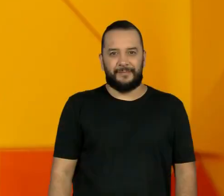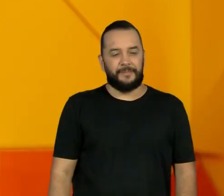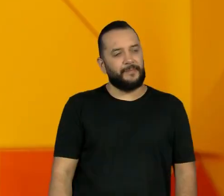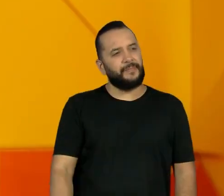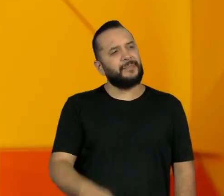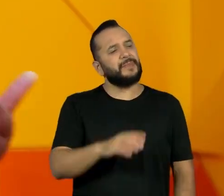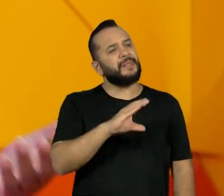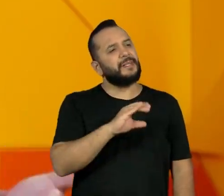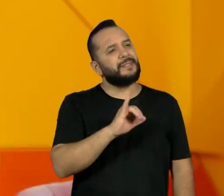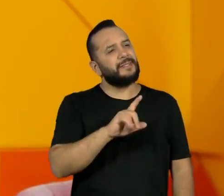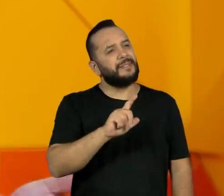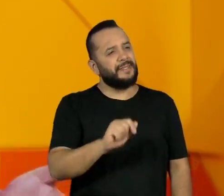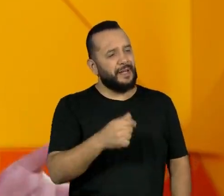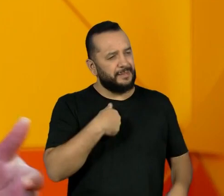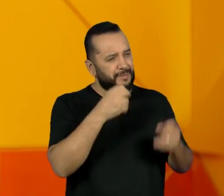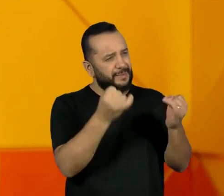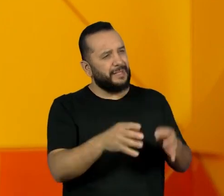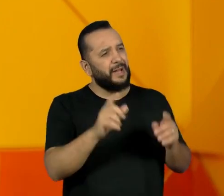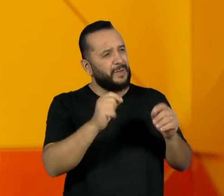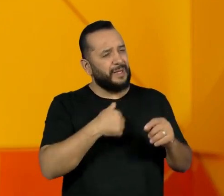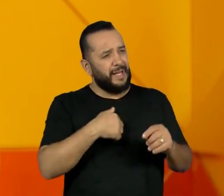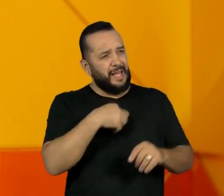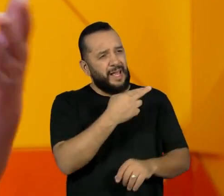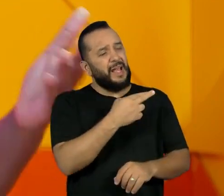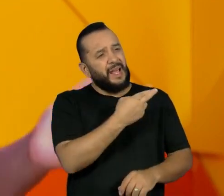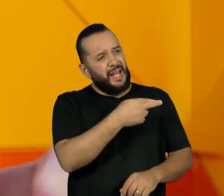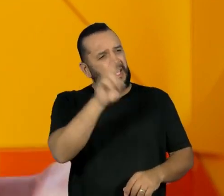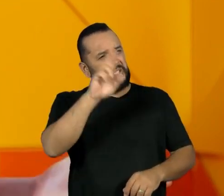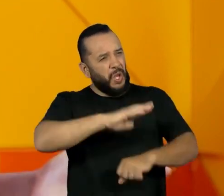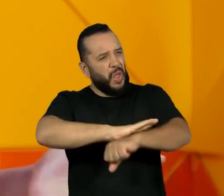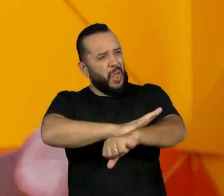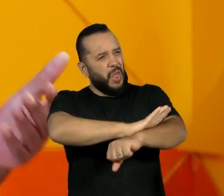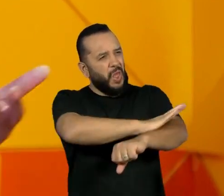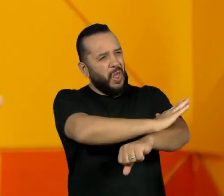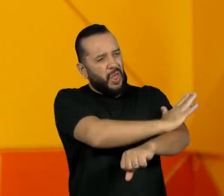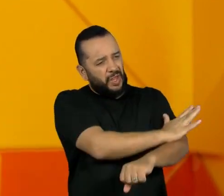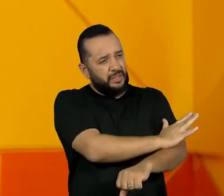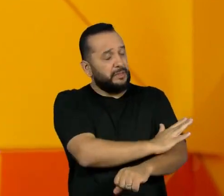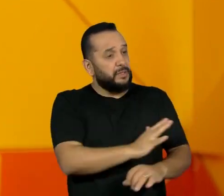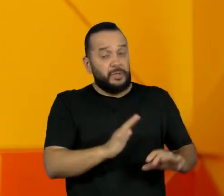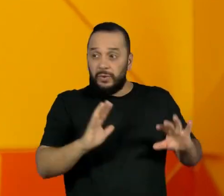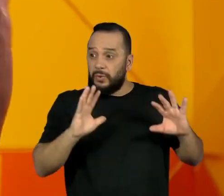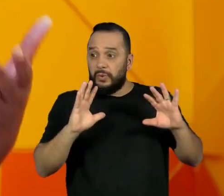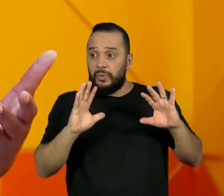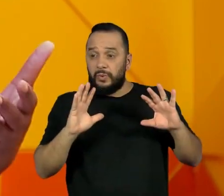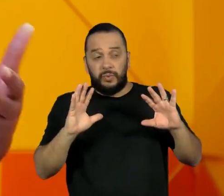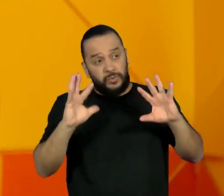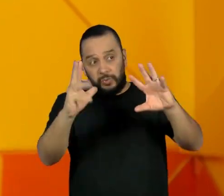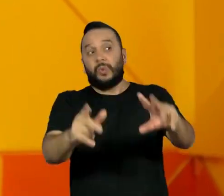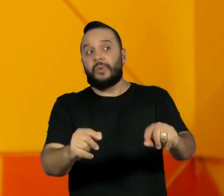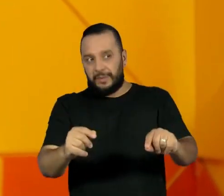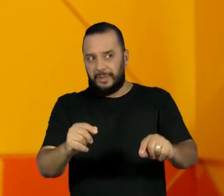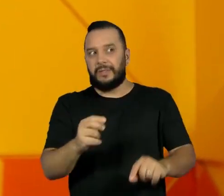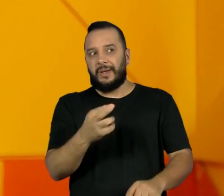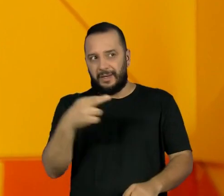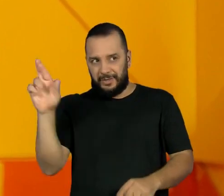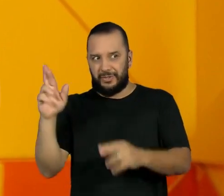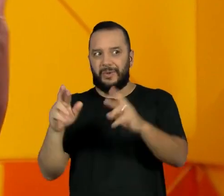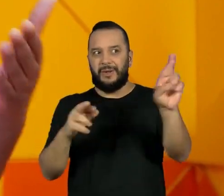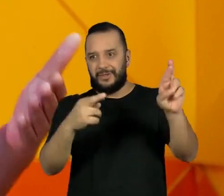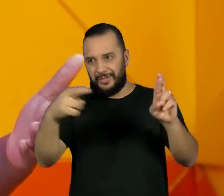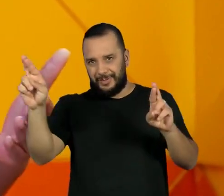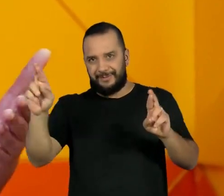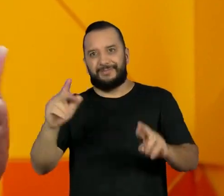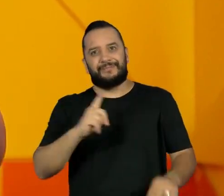Quando a gente vai falar de intolerância religiosa, isso atravessa todas as religiões, é religioso. Mas tem uma questão, que com